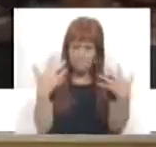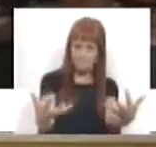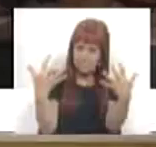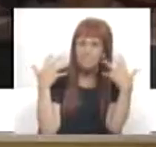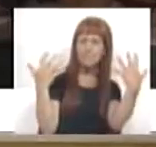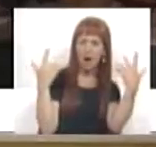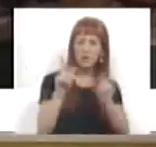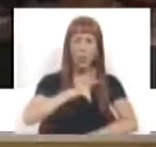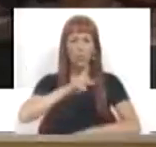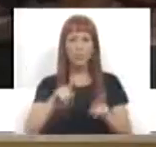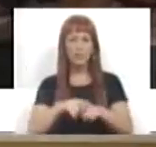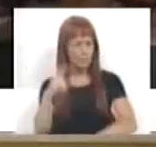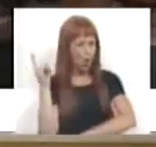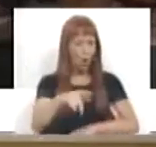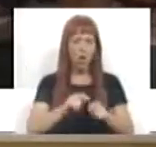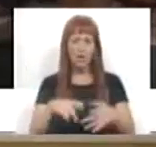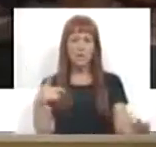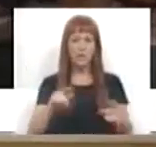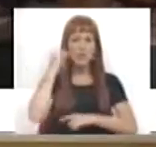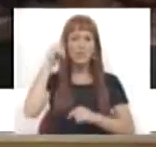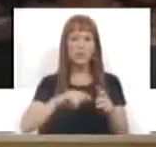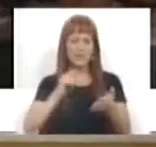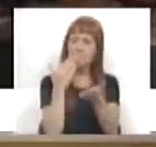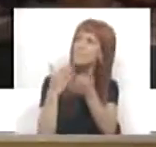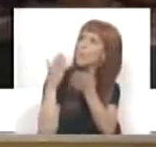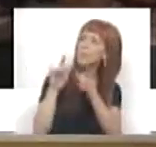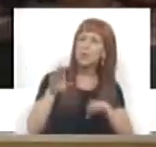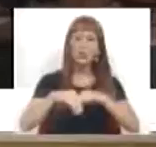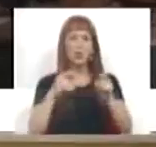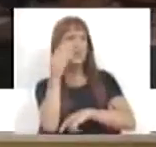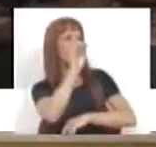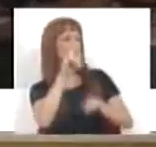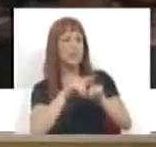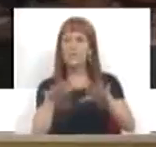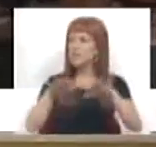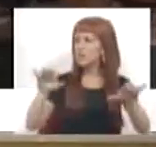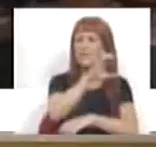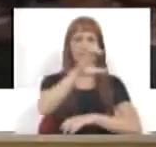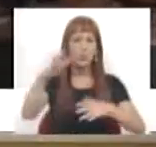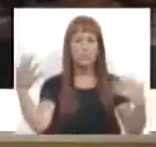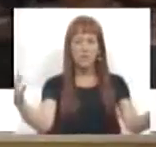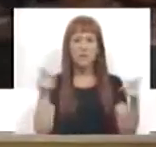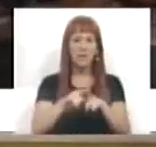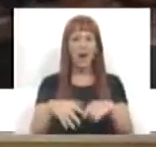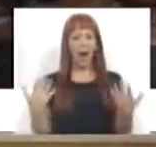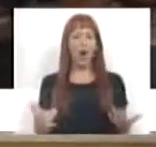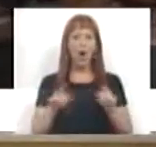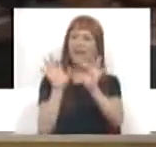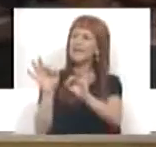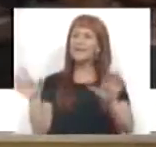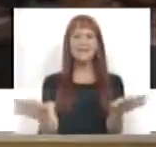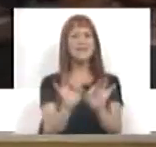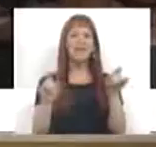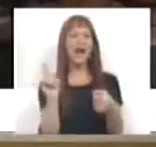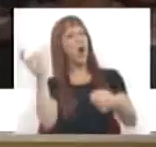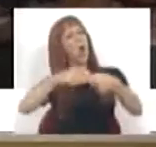vista. Portugal foi forçado a especializar-se em betão, jogos de banca e grandes superfícies comerciais, para agora ser tratado